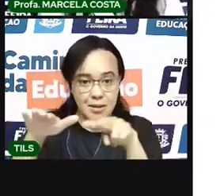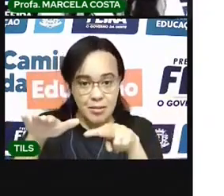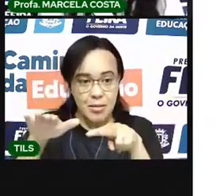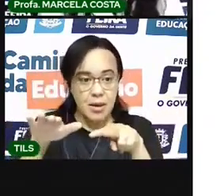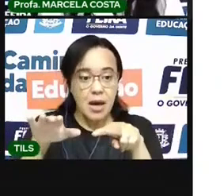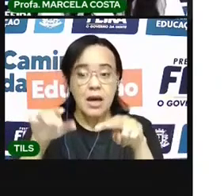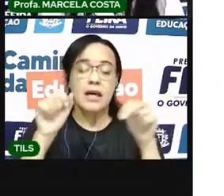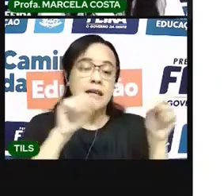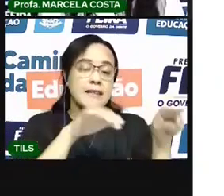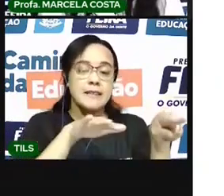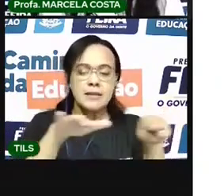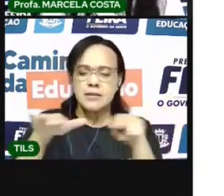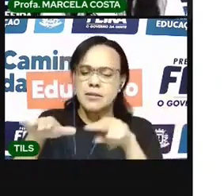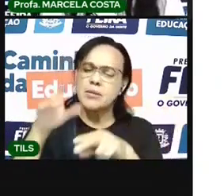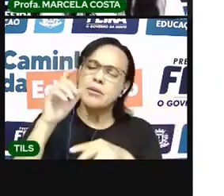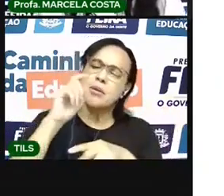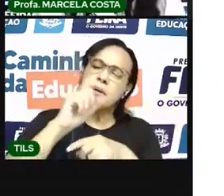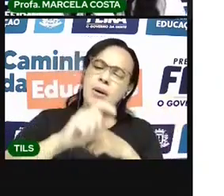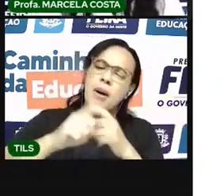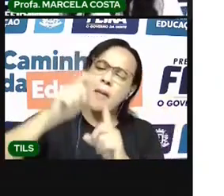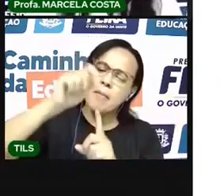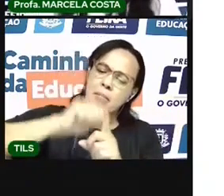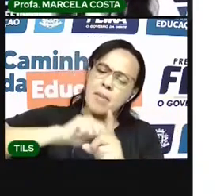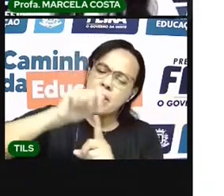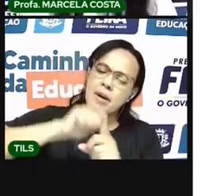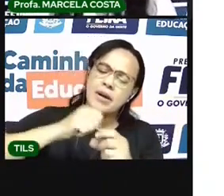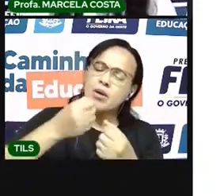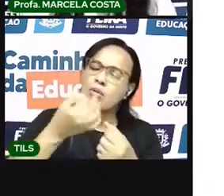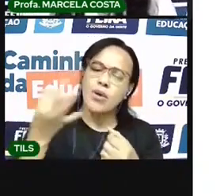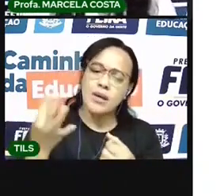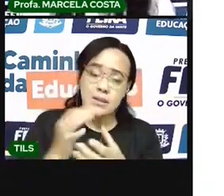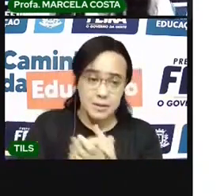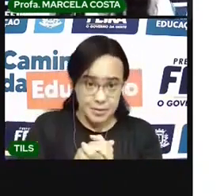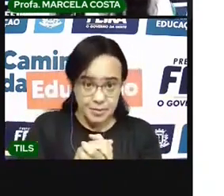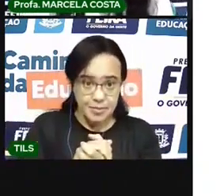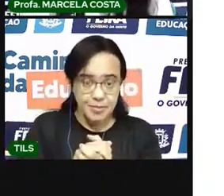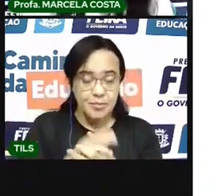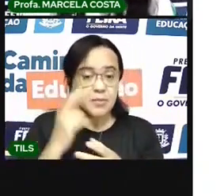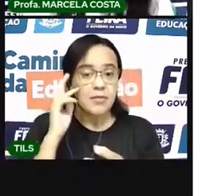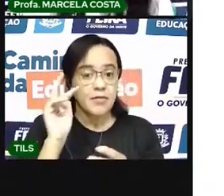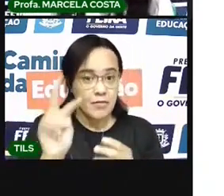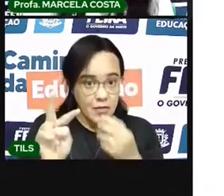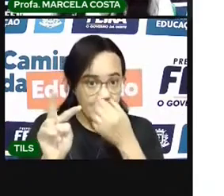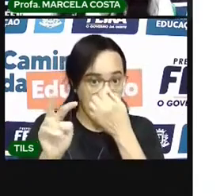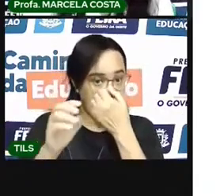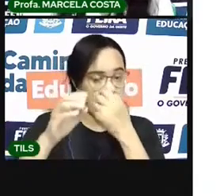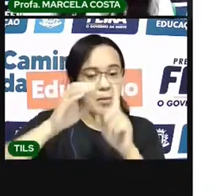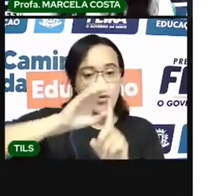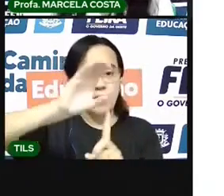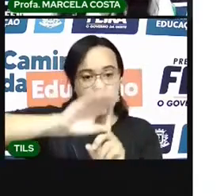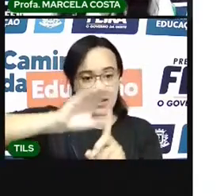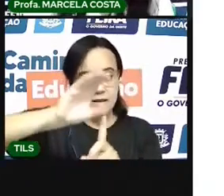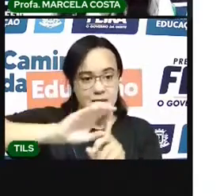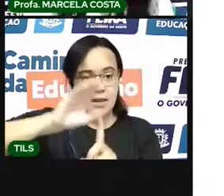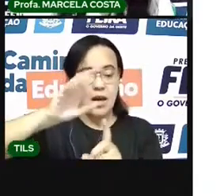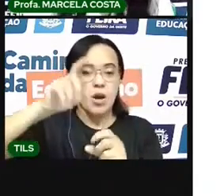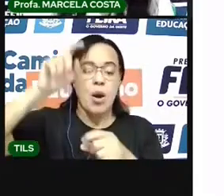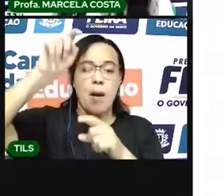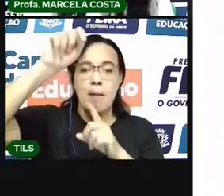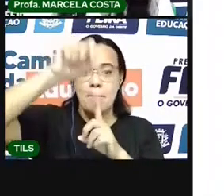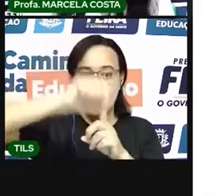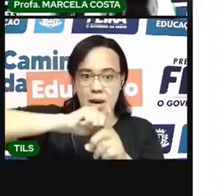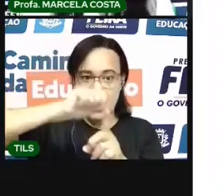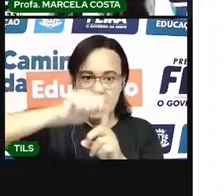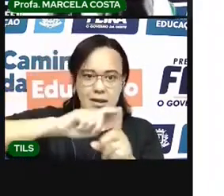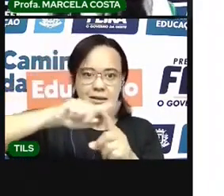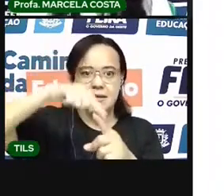Quantas semanas tem um mês. E observe que no calendário, vem, um mês depois do